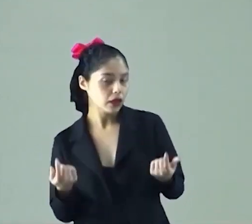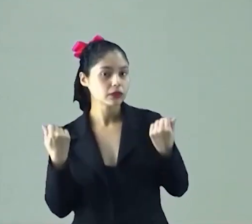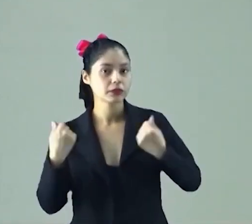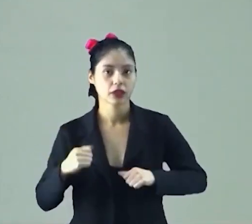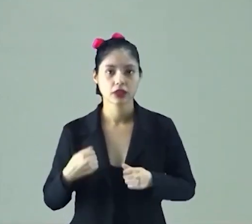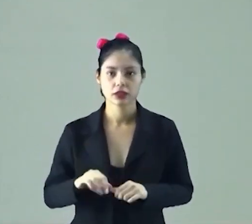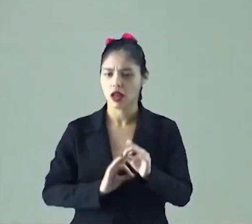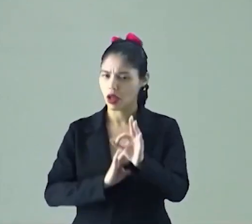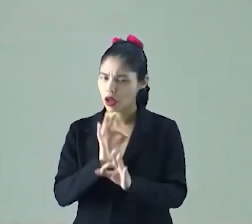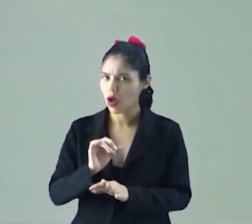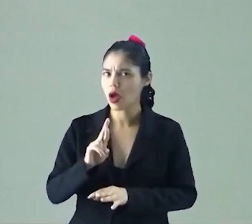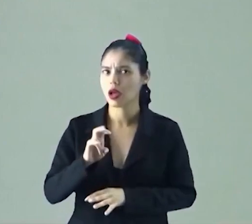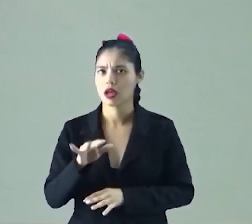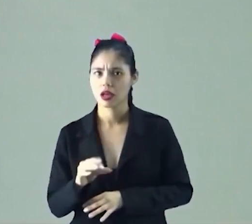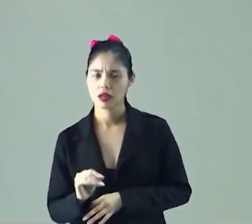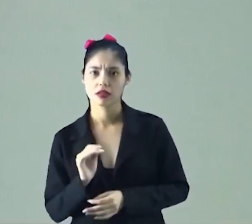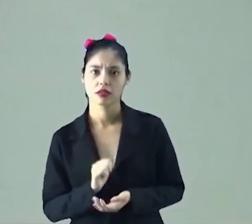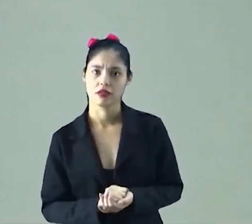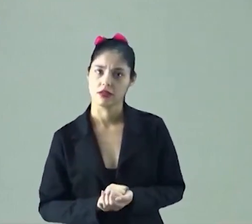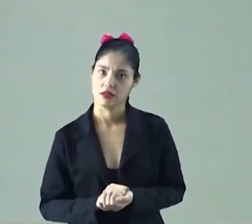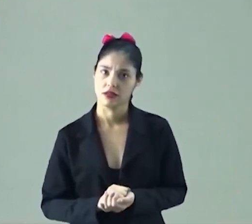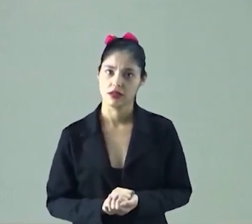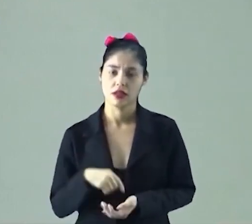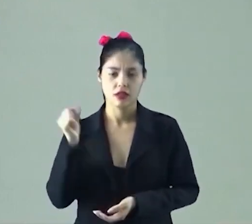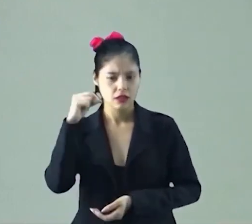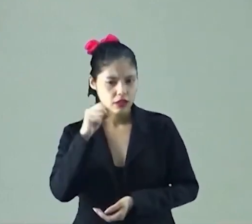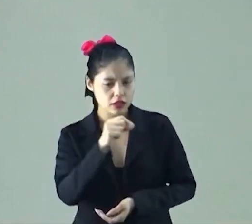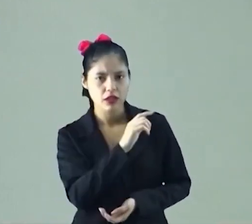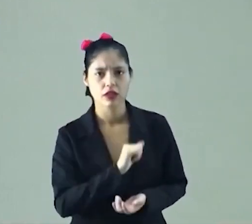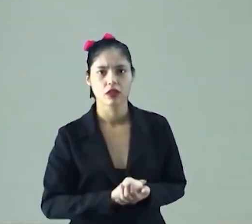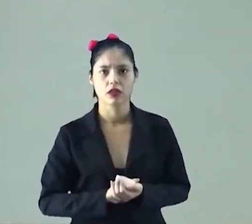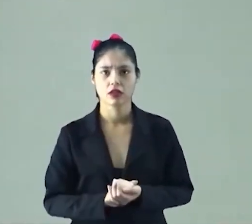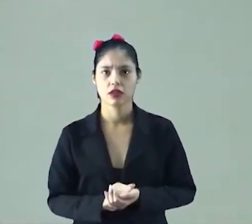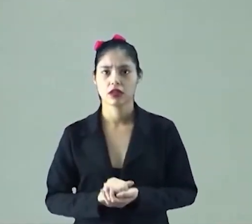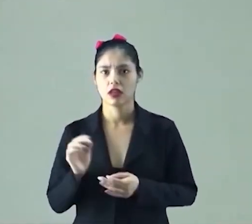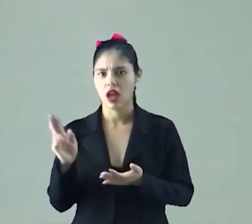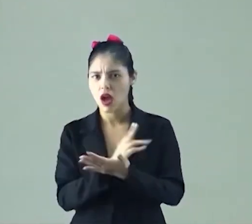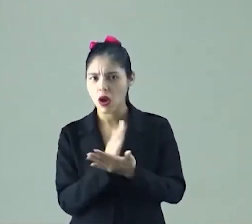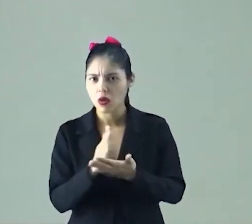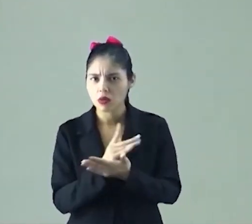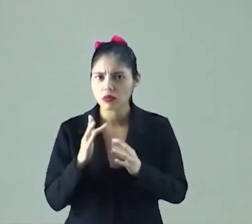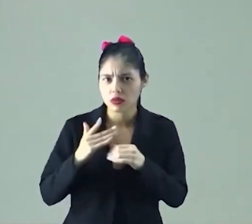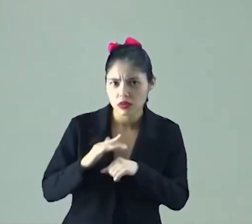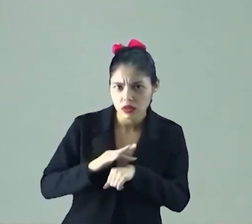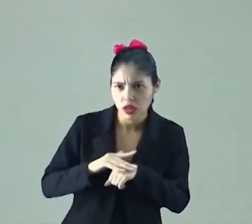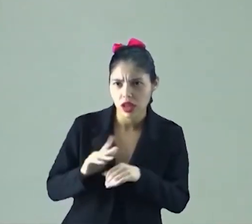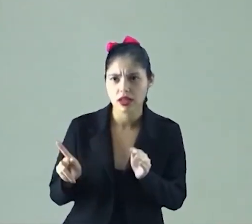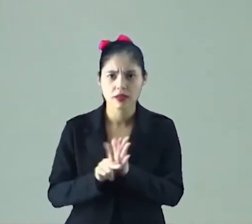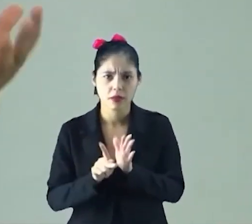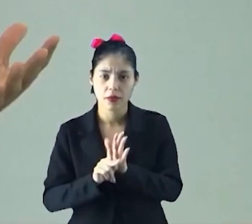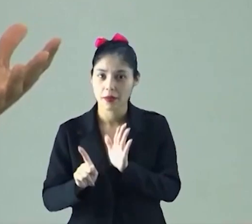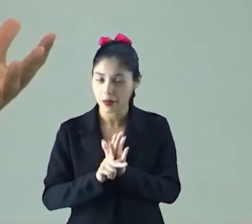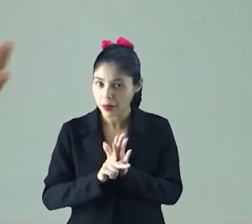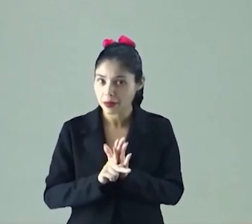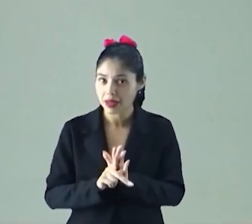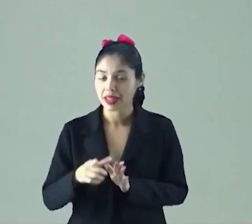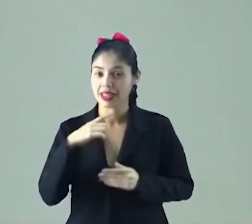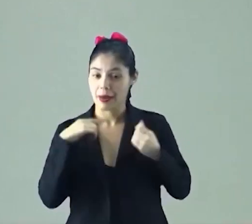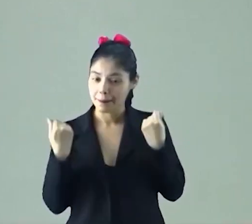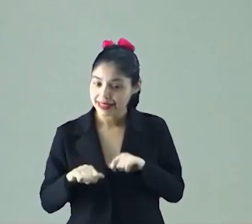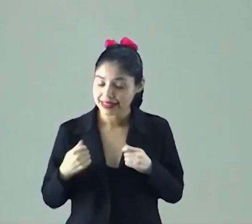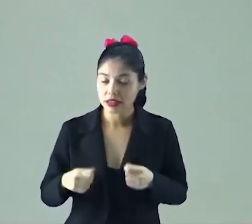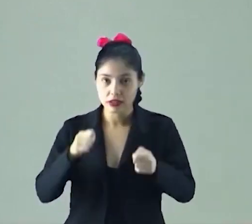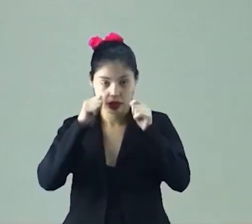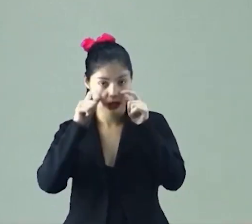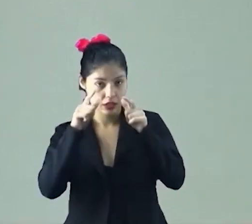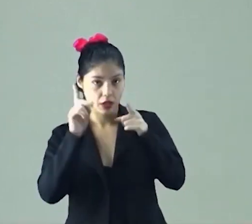que tem alguns organismos, como a Aedes aegypti, Trypanosoma cruzi, que são organismos específicos que